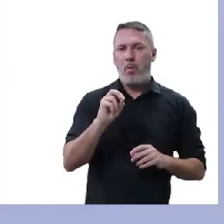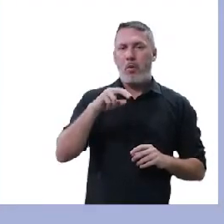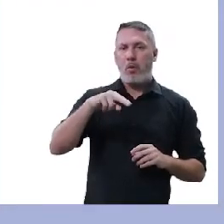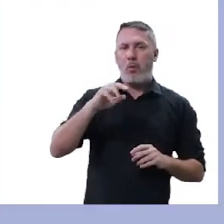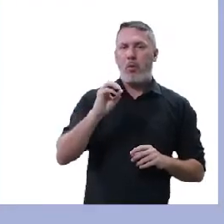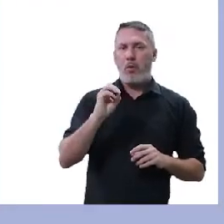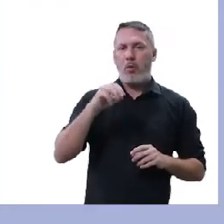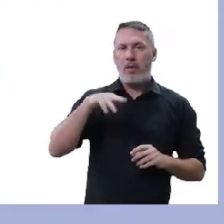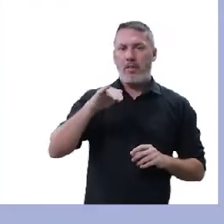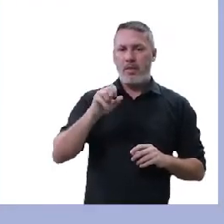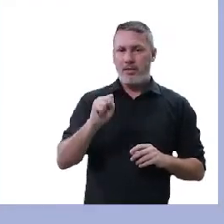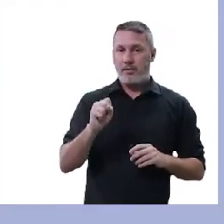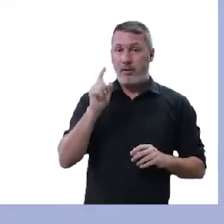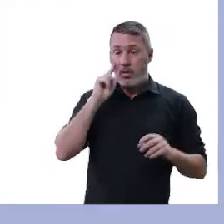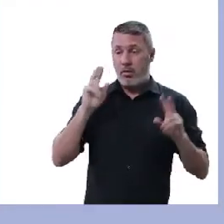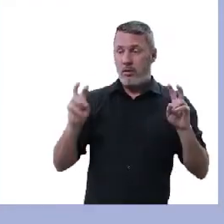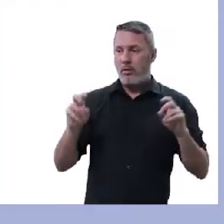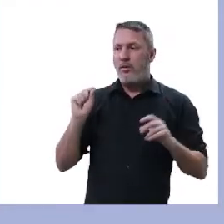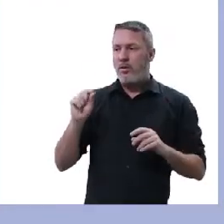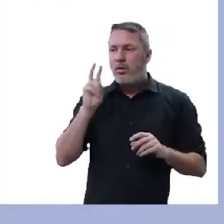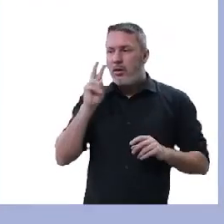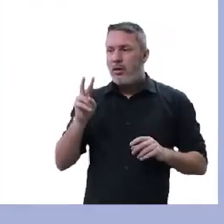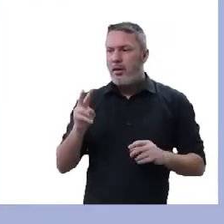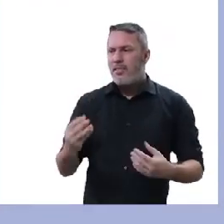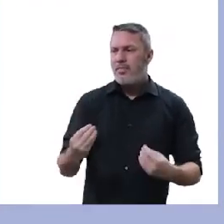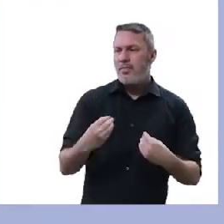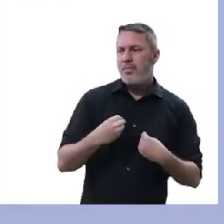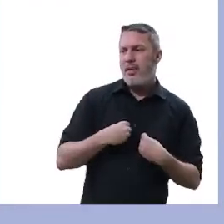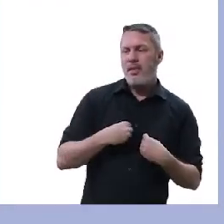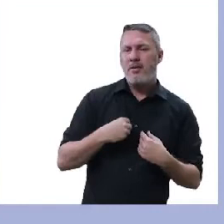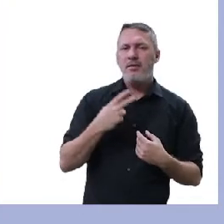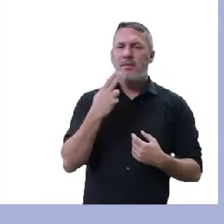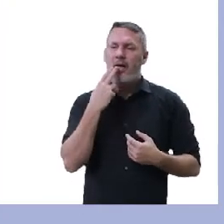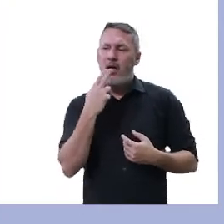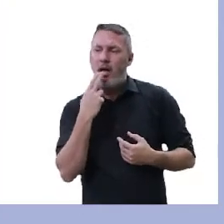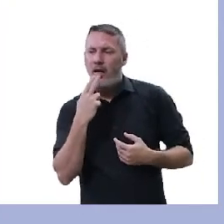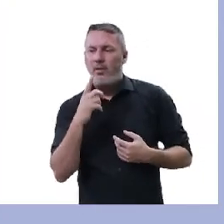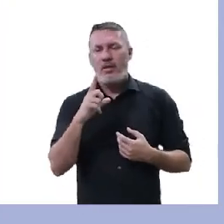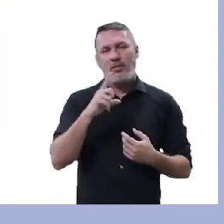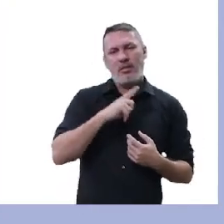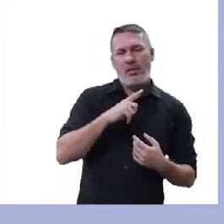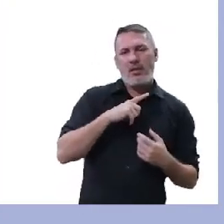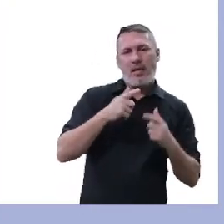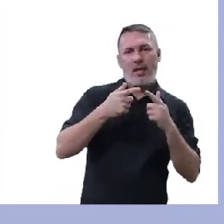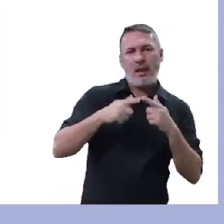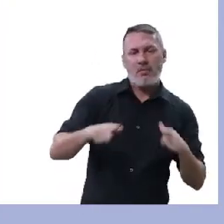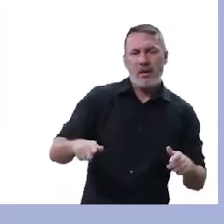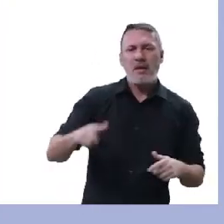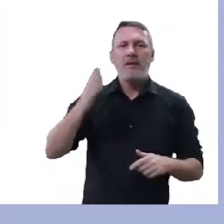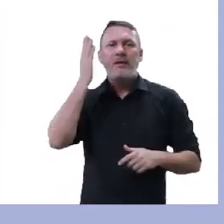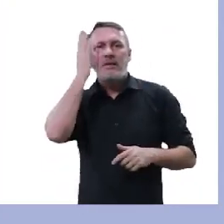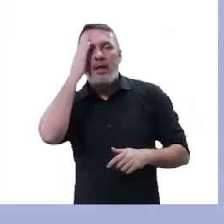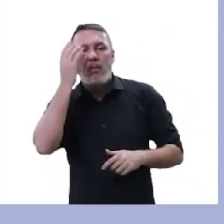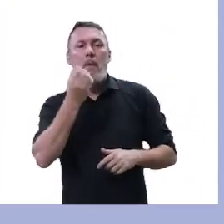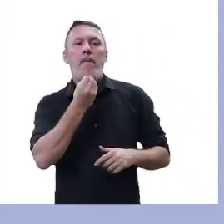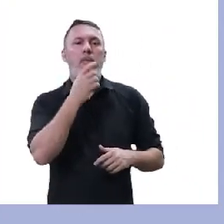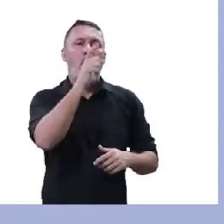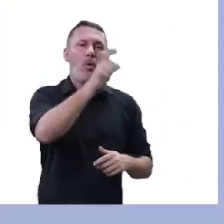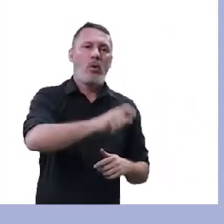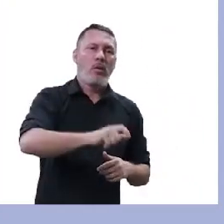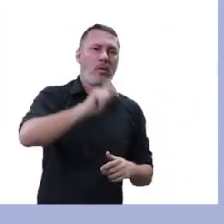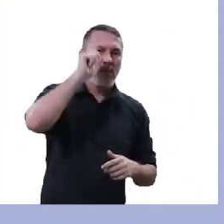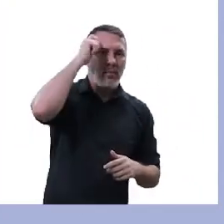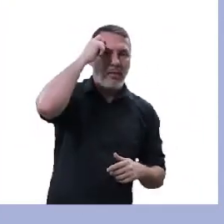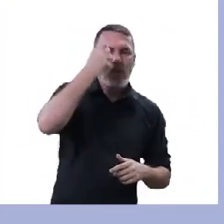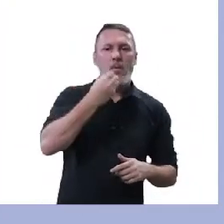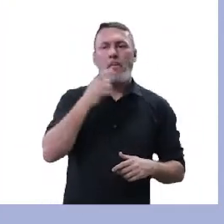cigarro, diz a gramática do professor e do aluno. E do mulato sabedo, mas o bom negro, o bom branco da nação